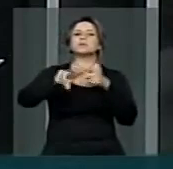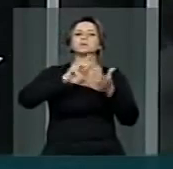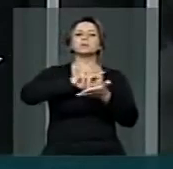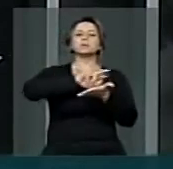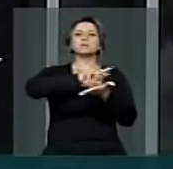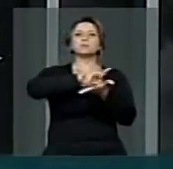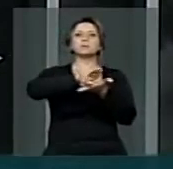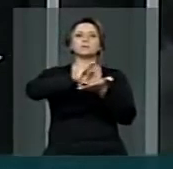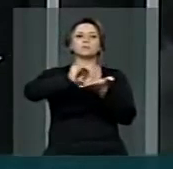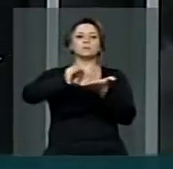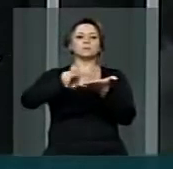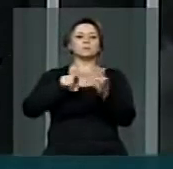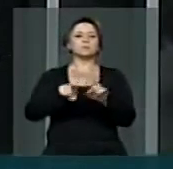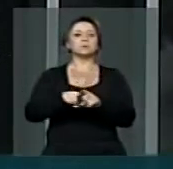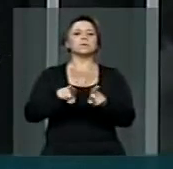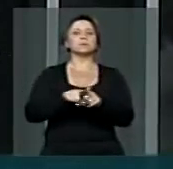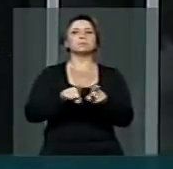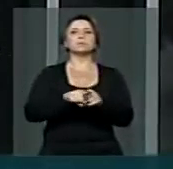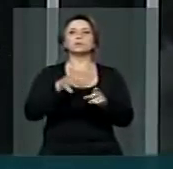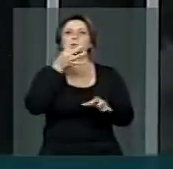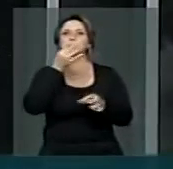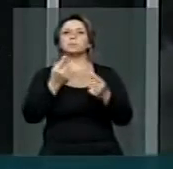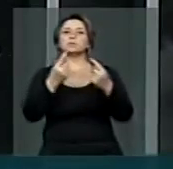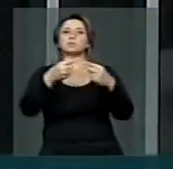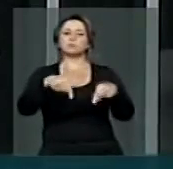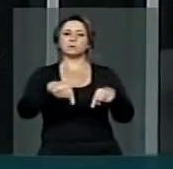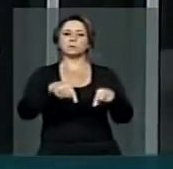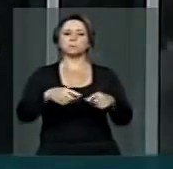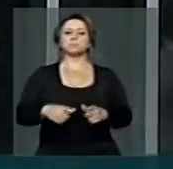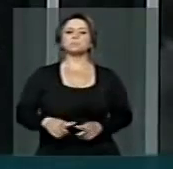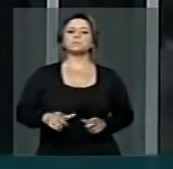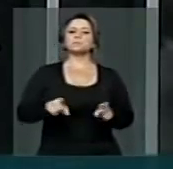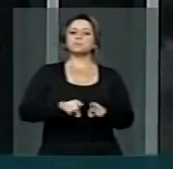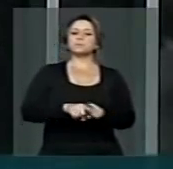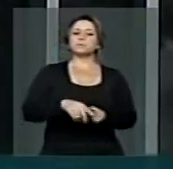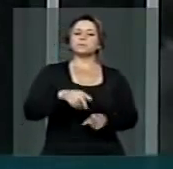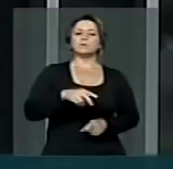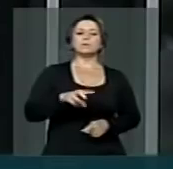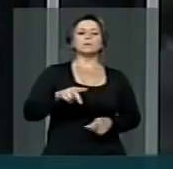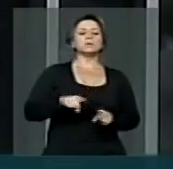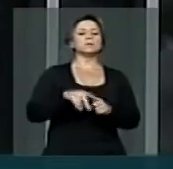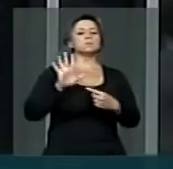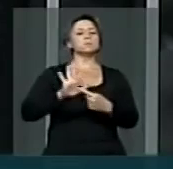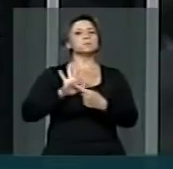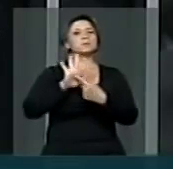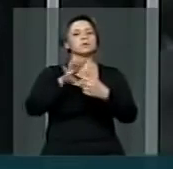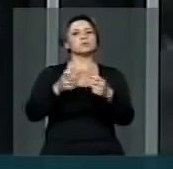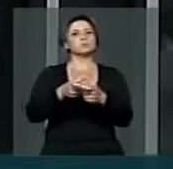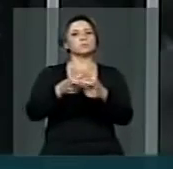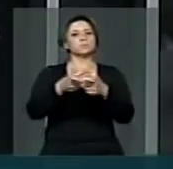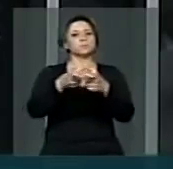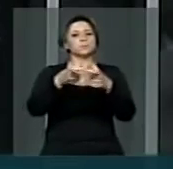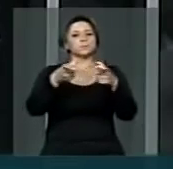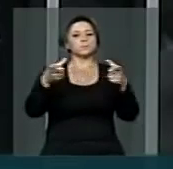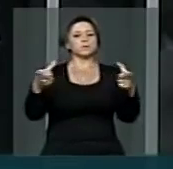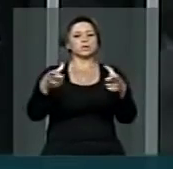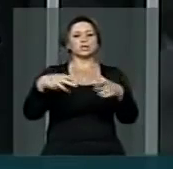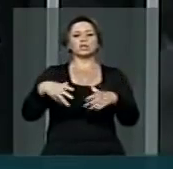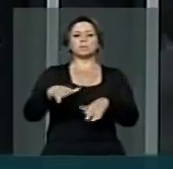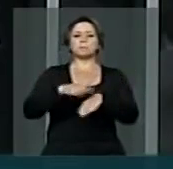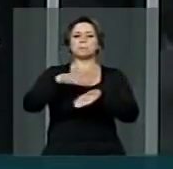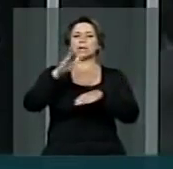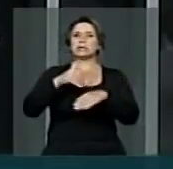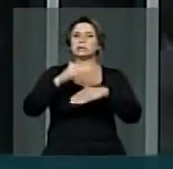consequências do paradoxo que contrapõe, de um lado, o vertiginoso crescimento do ensino particular